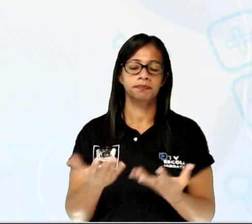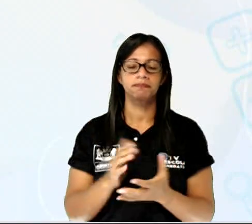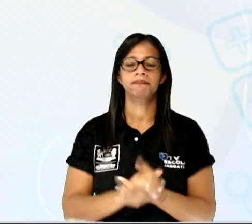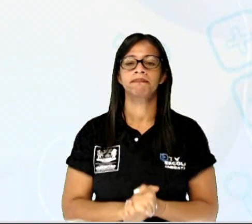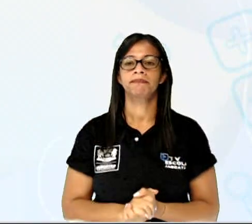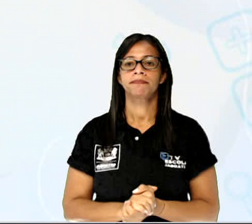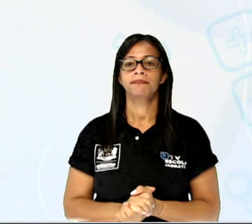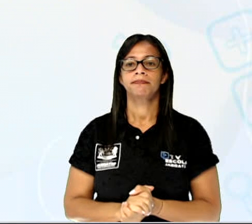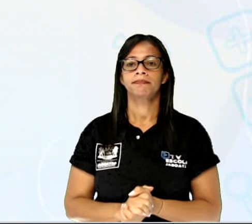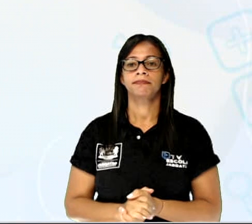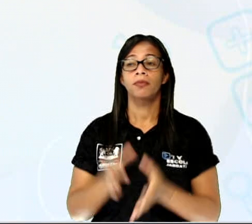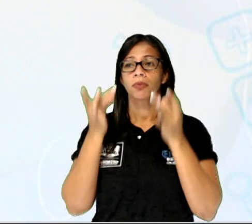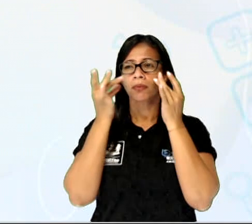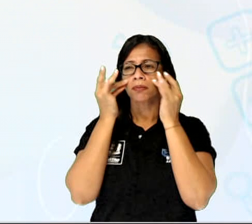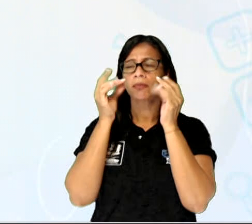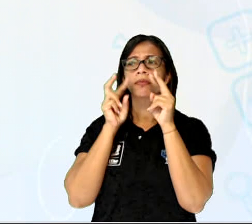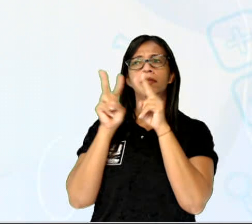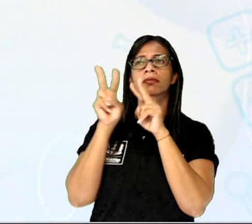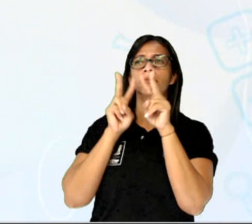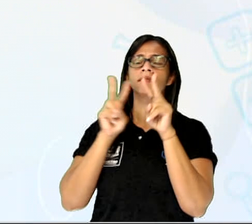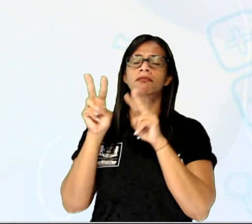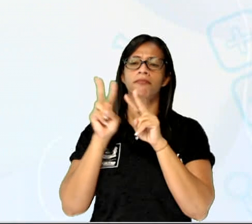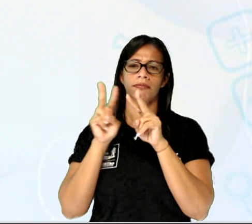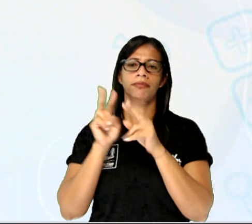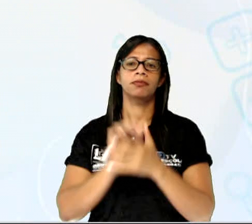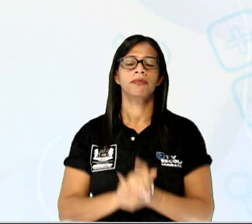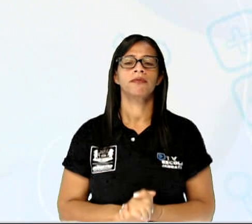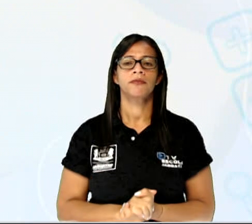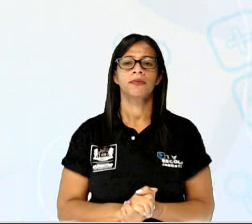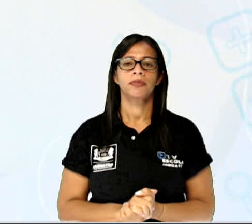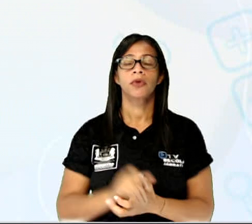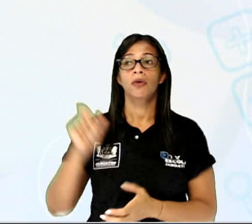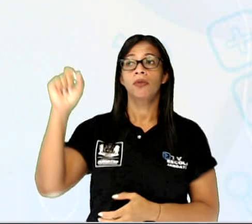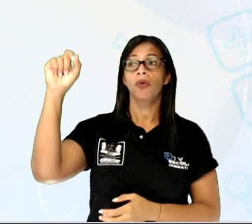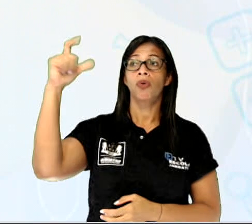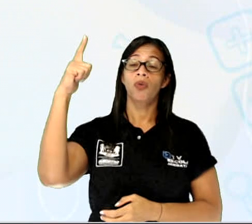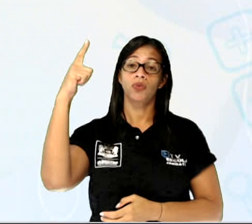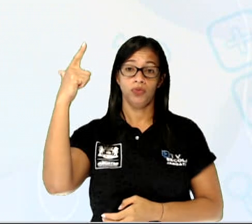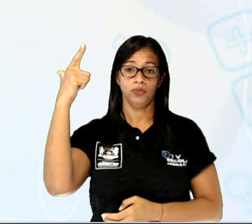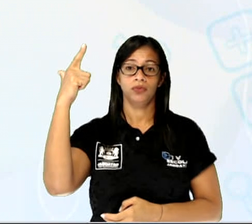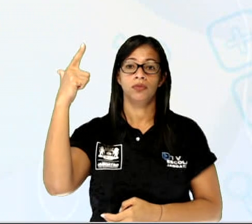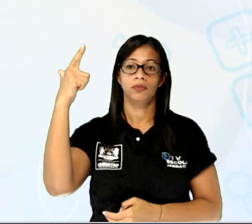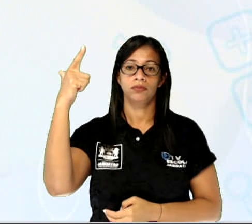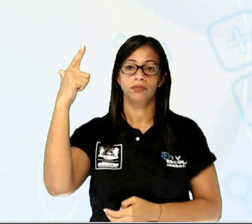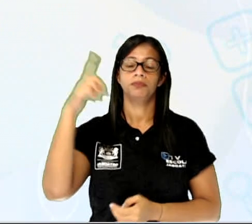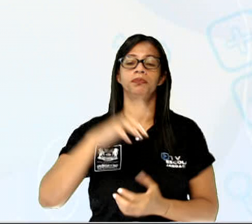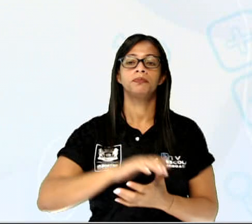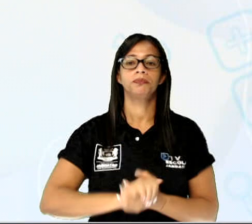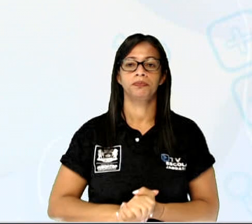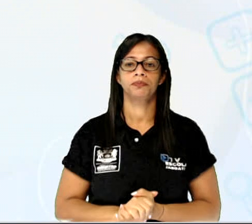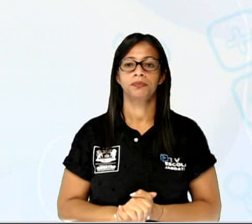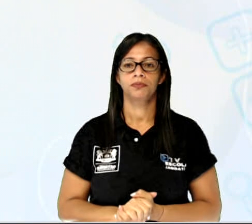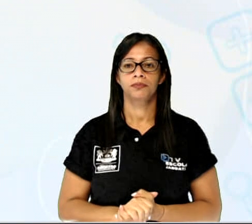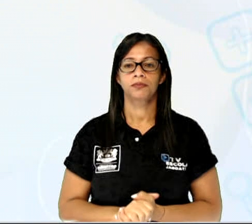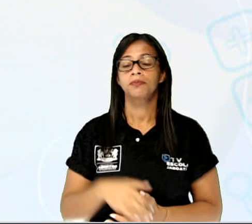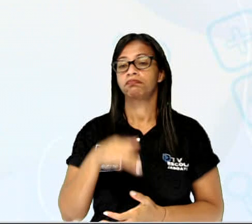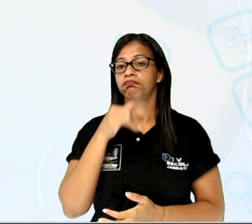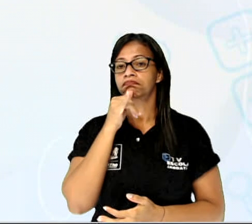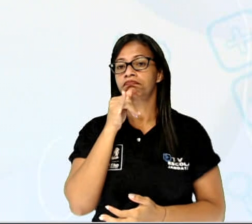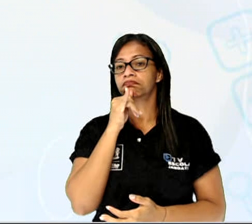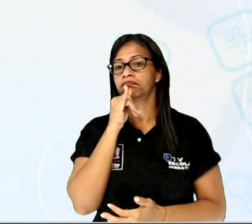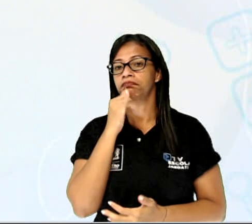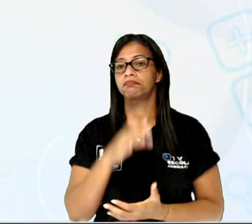Observando a posição do sol indiretamente, isso mesmo, sem olhar para ele. Você está observando a